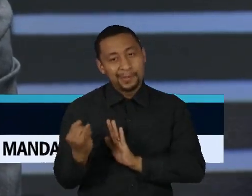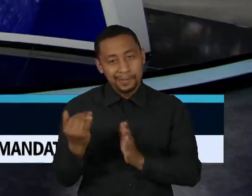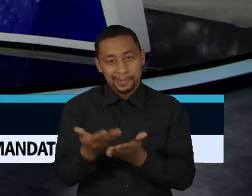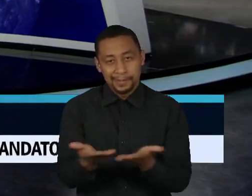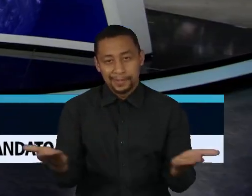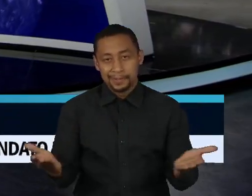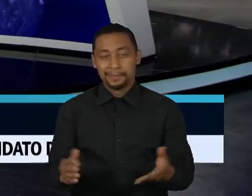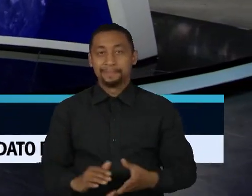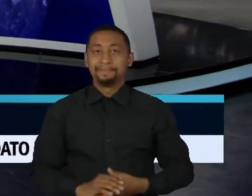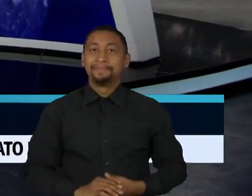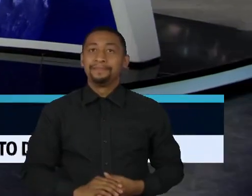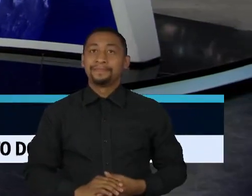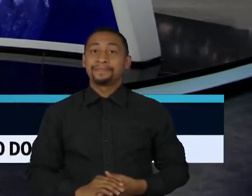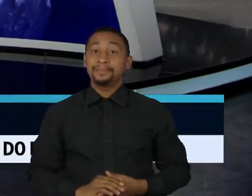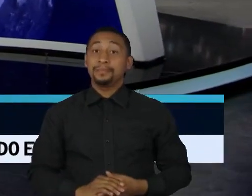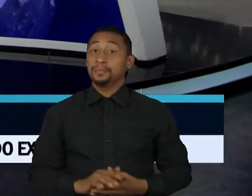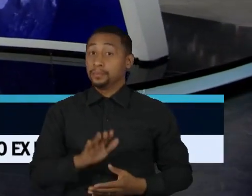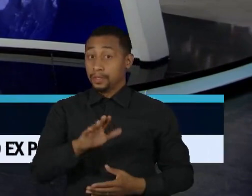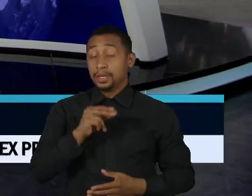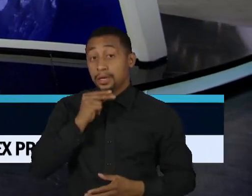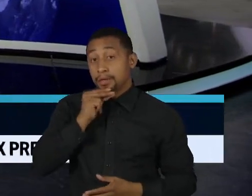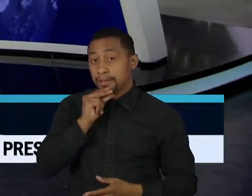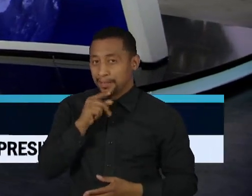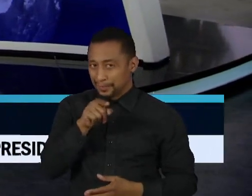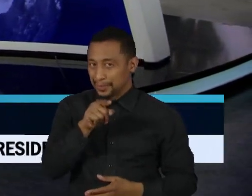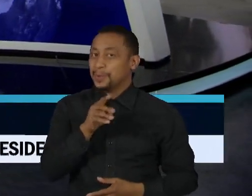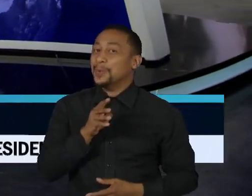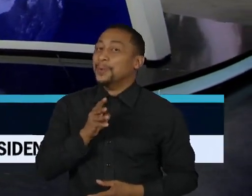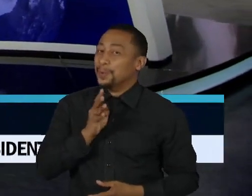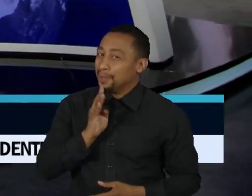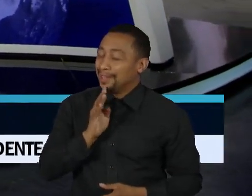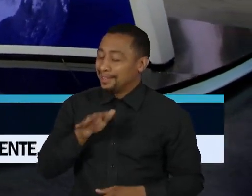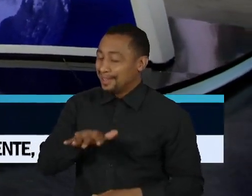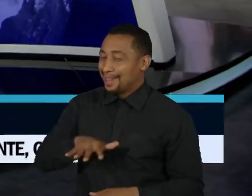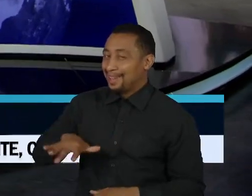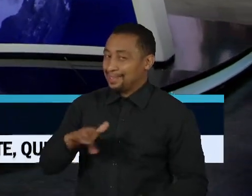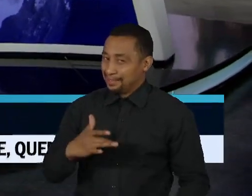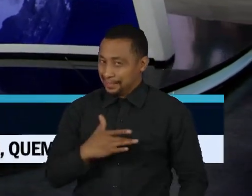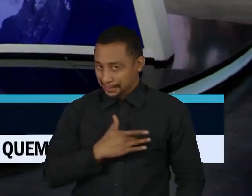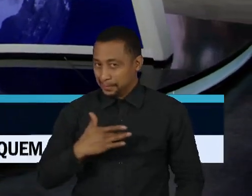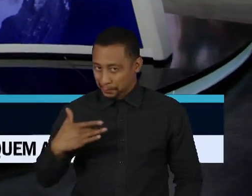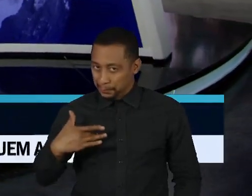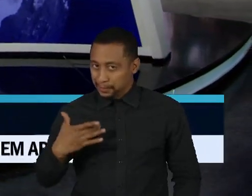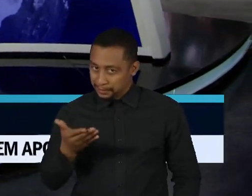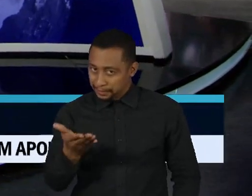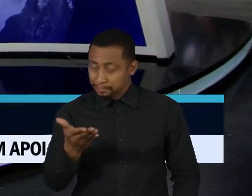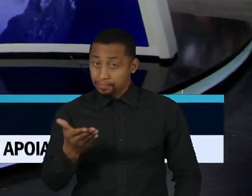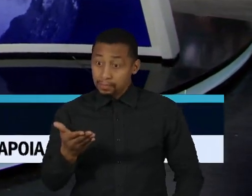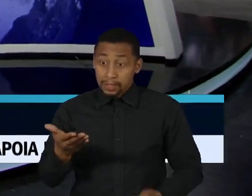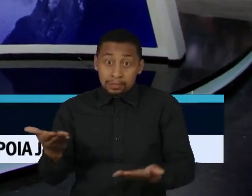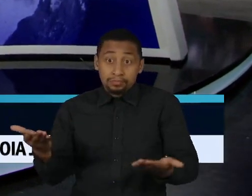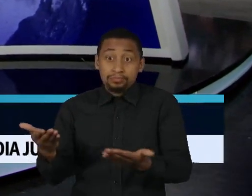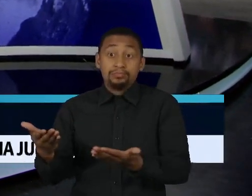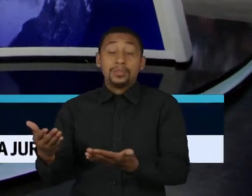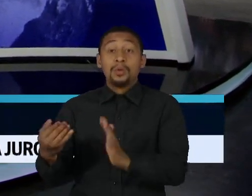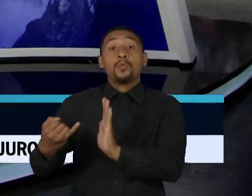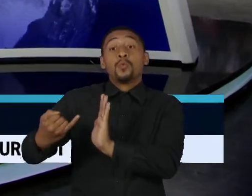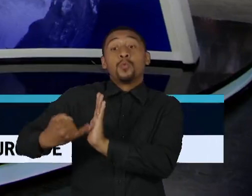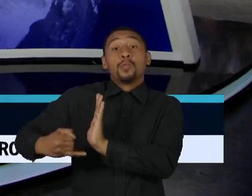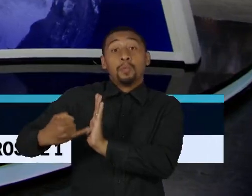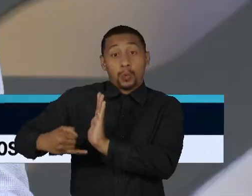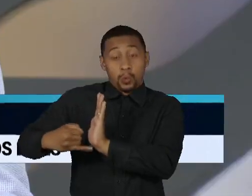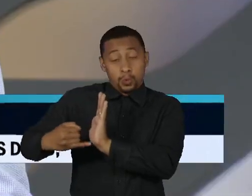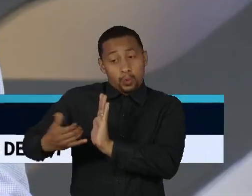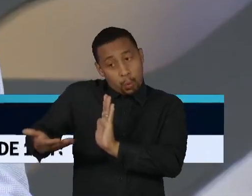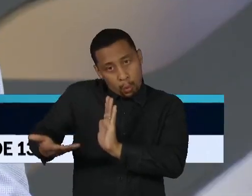nós agora Doutor Arnaldo tem um setor que o Senhor conhece bem ao da saúde e seguramente o nosso sistema tributário que o ministro